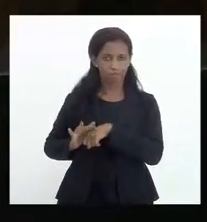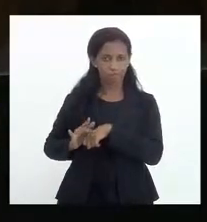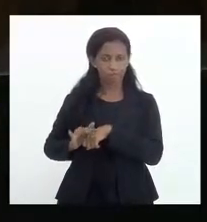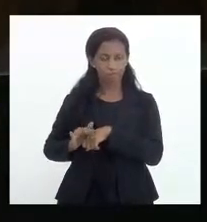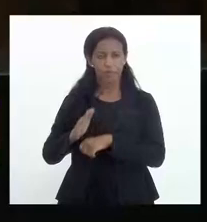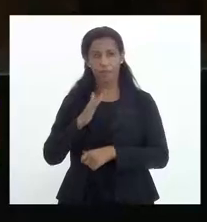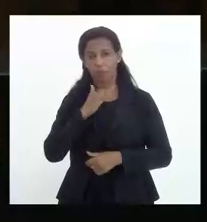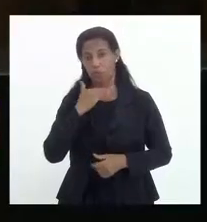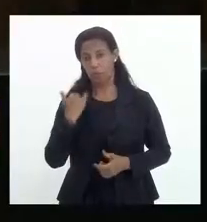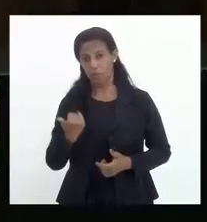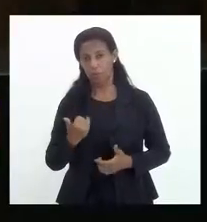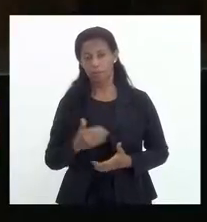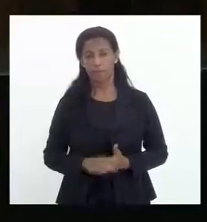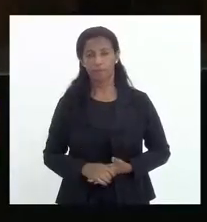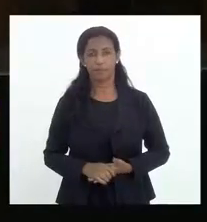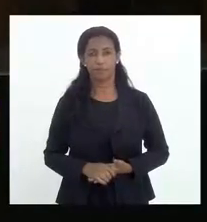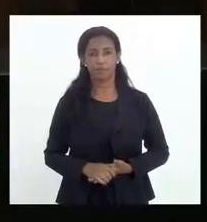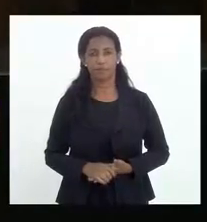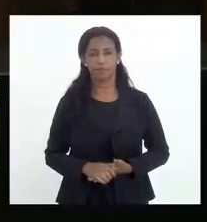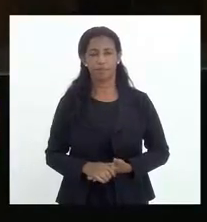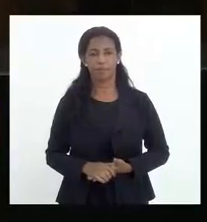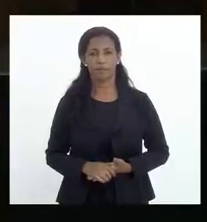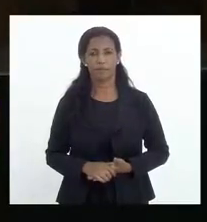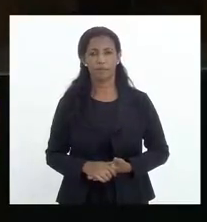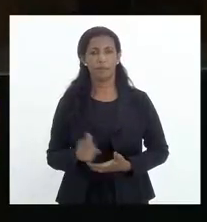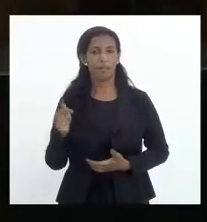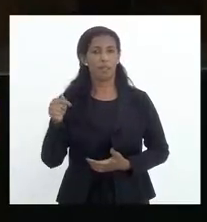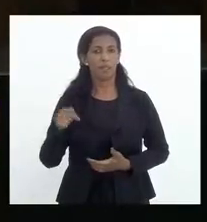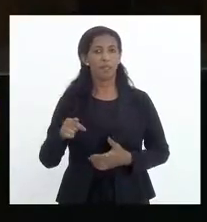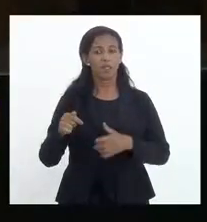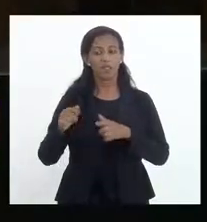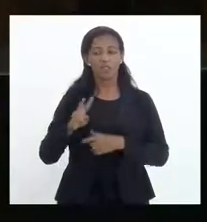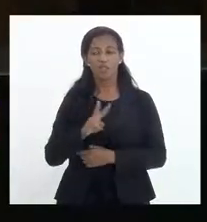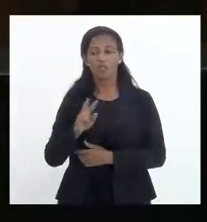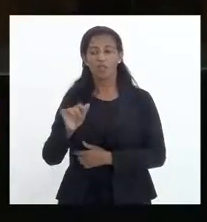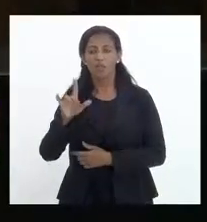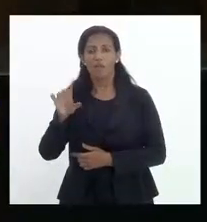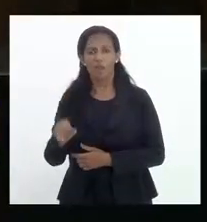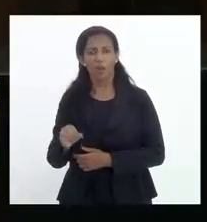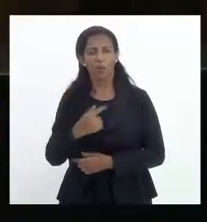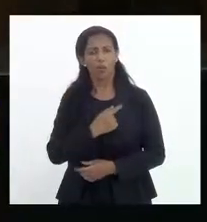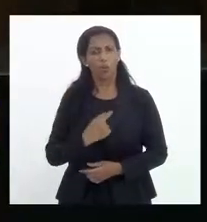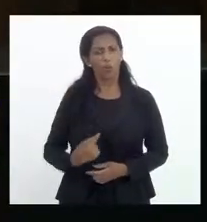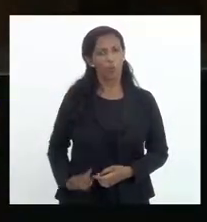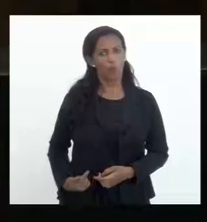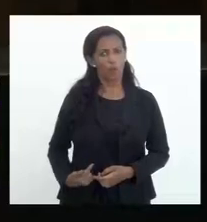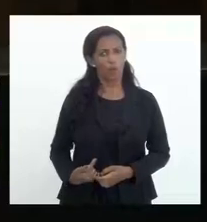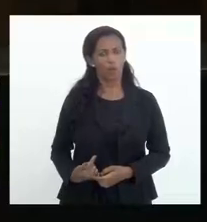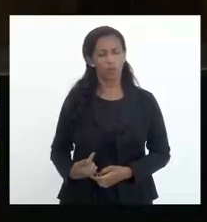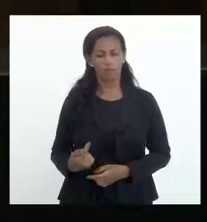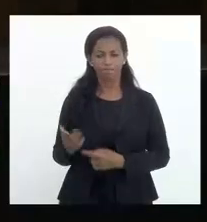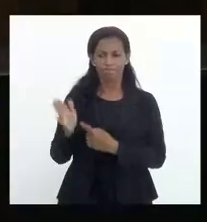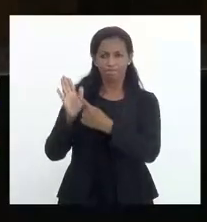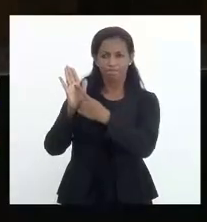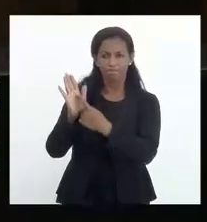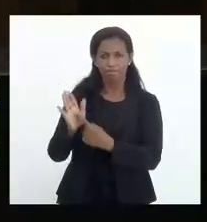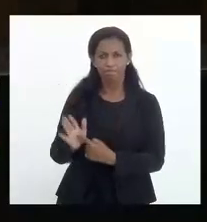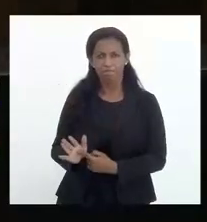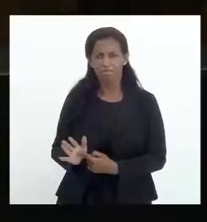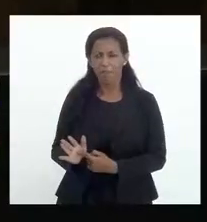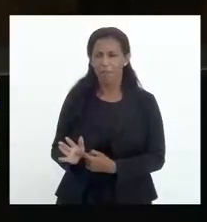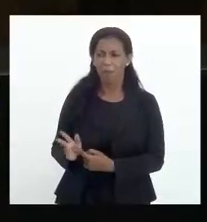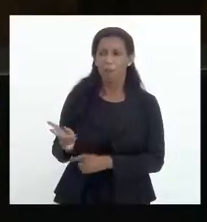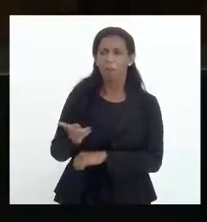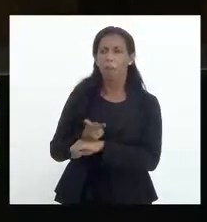está morrendo, e que nesses cargos vagos, o governo está apontando para